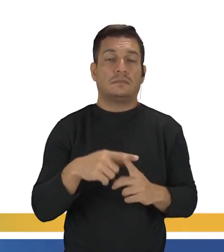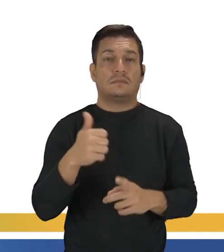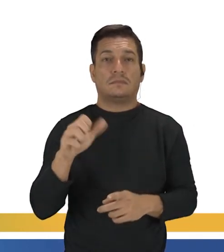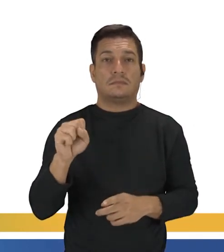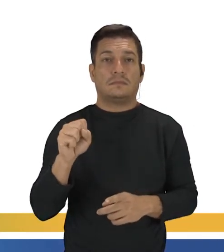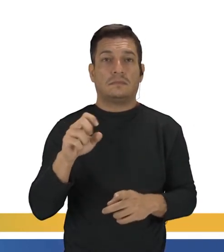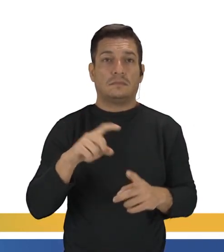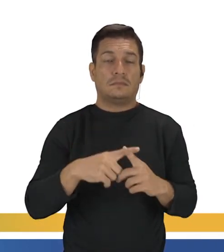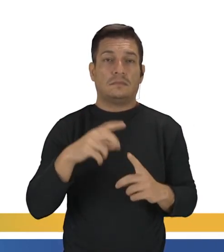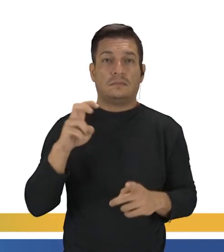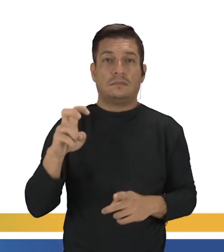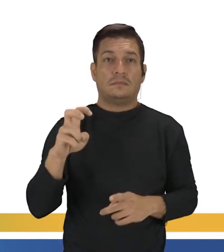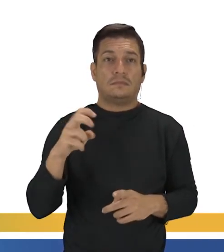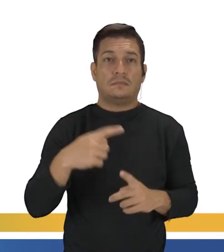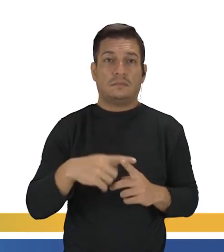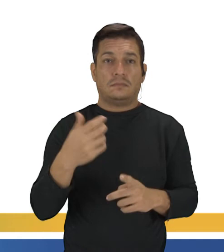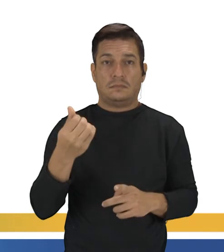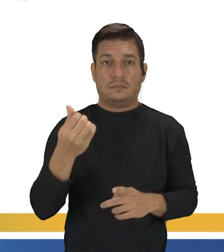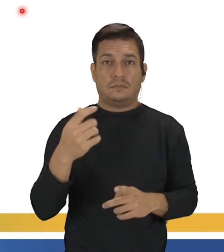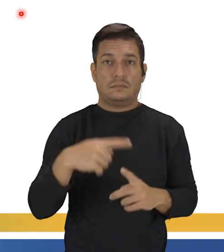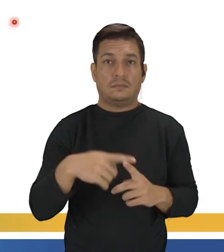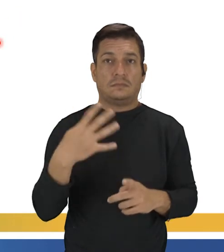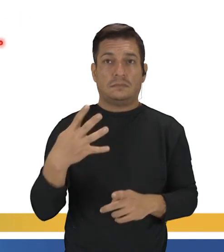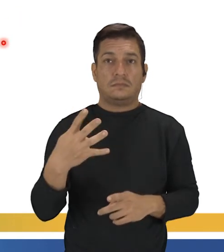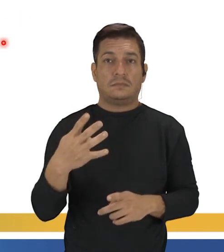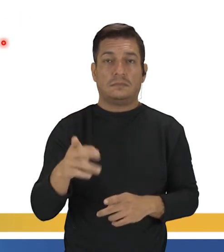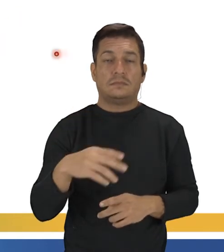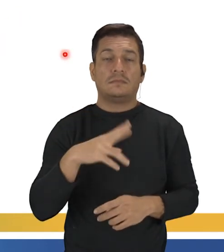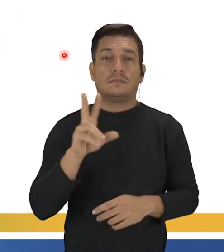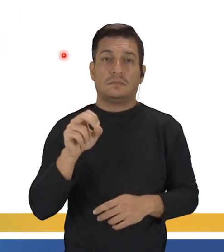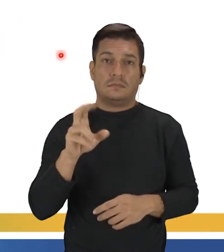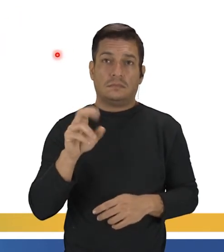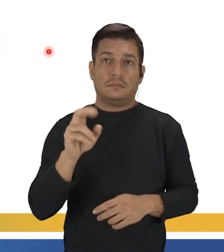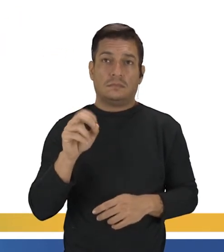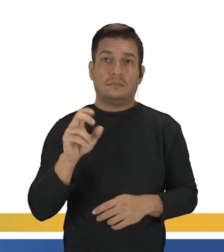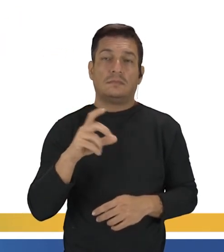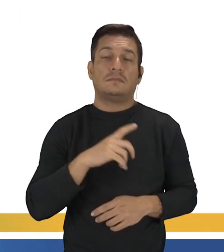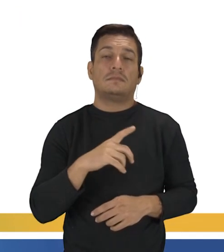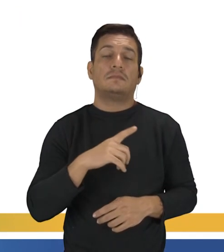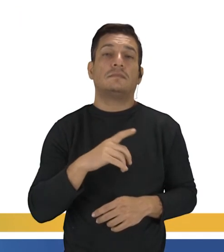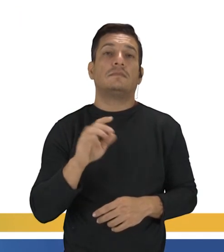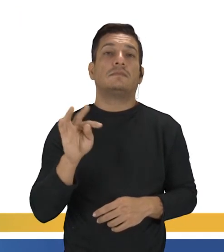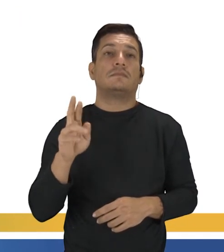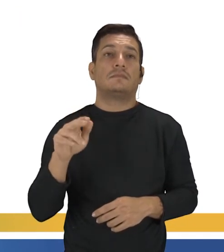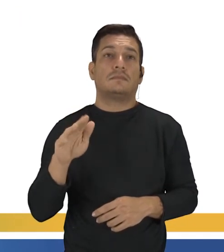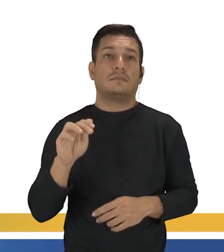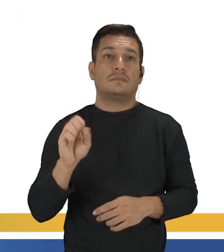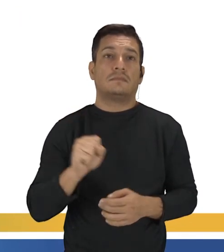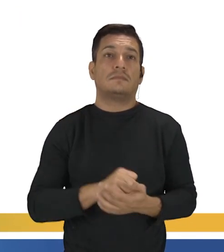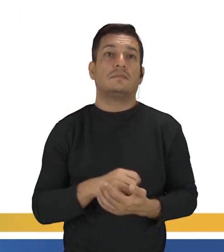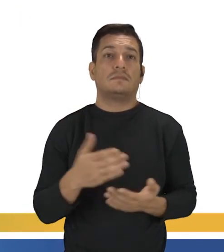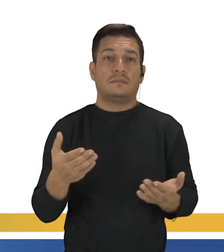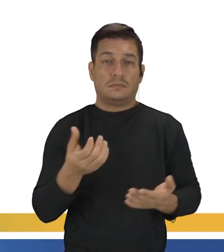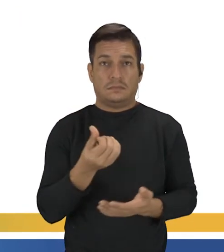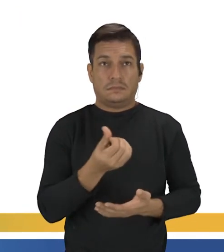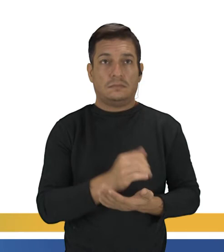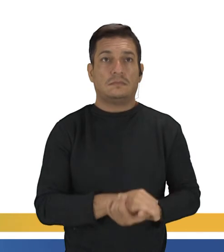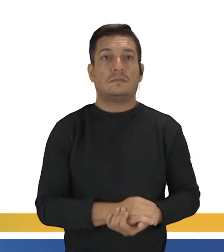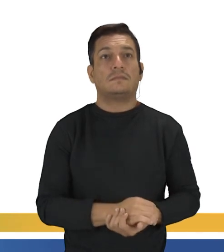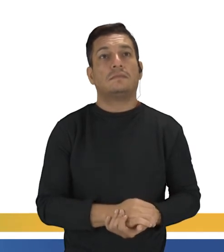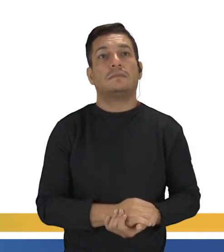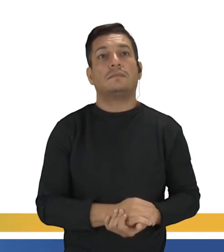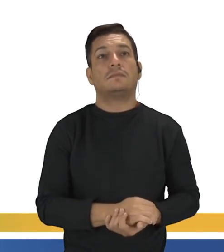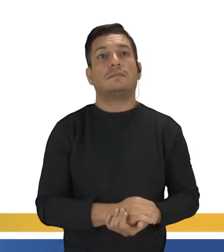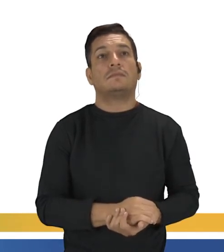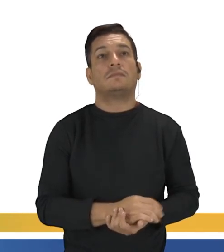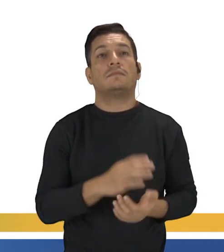mais 18 mais 5 mais 6 mais 4 vai me dar 50 termos, ok? Vamos ver agora aqui.